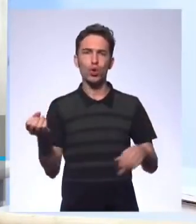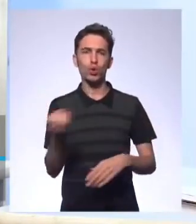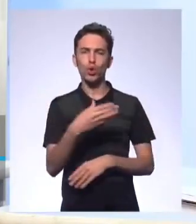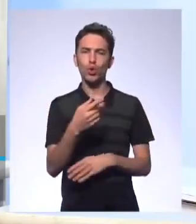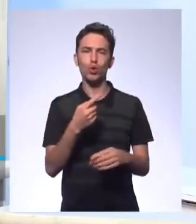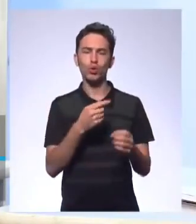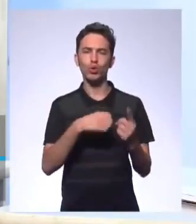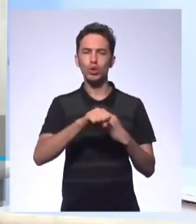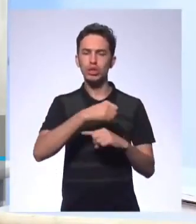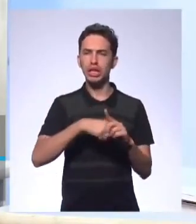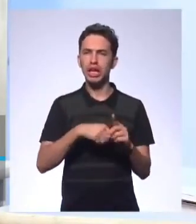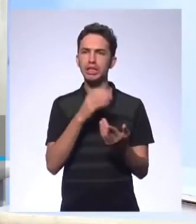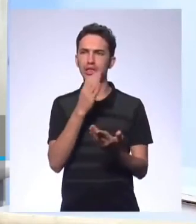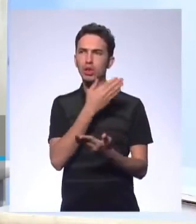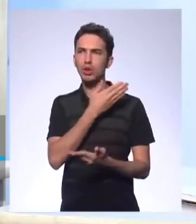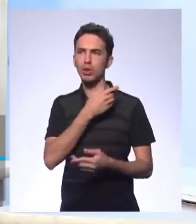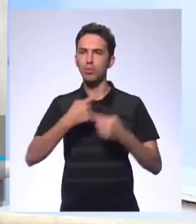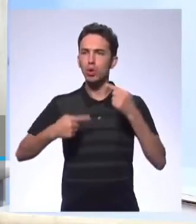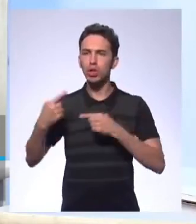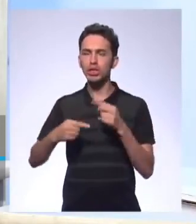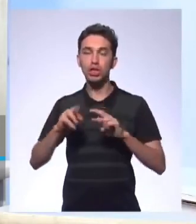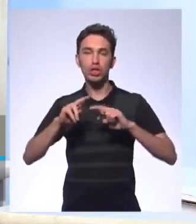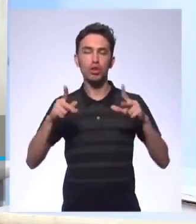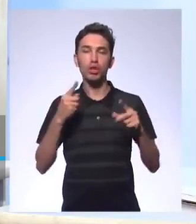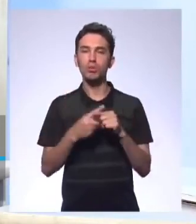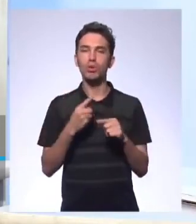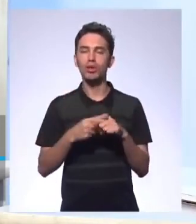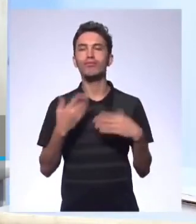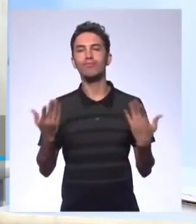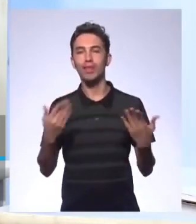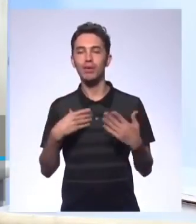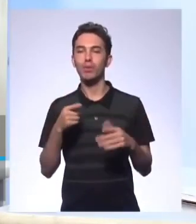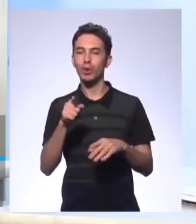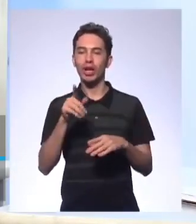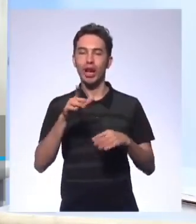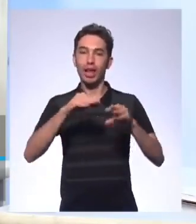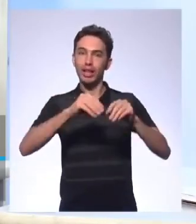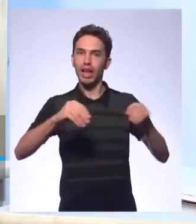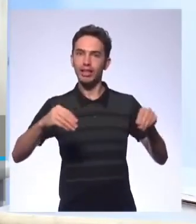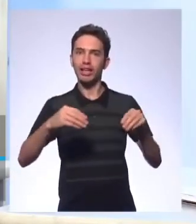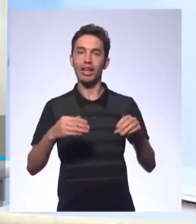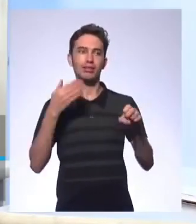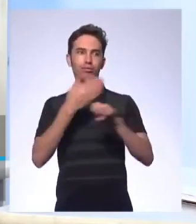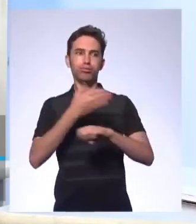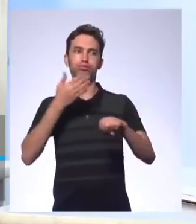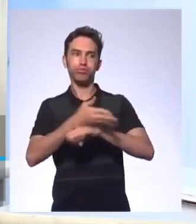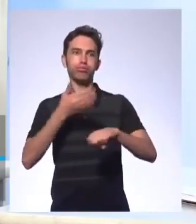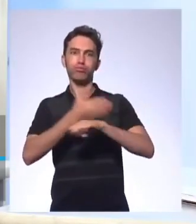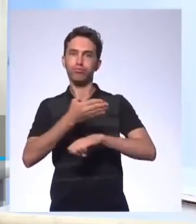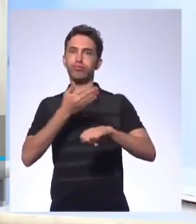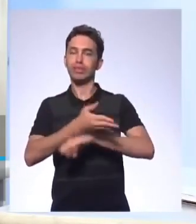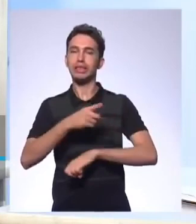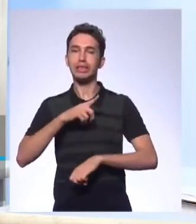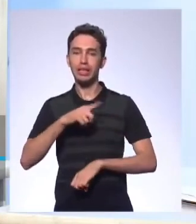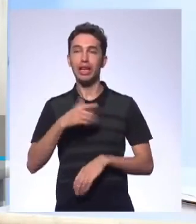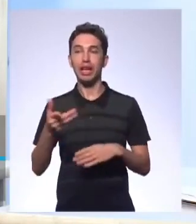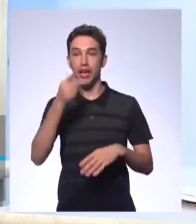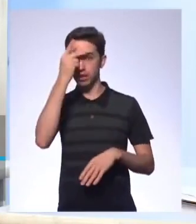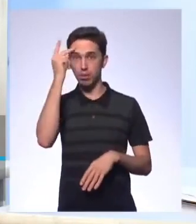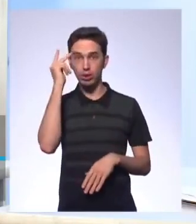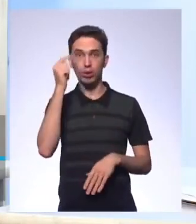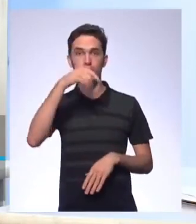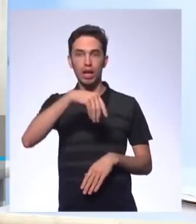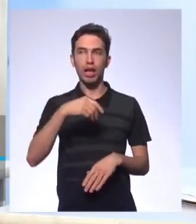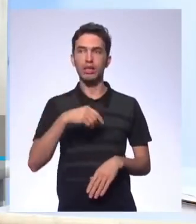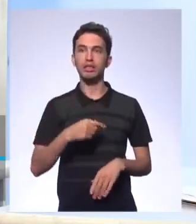todo fragmentado, cada um o seu pedacinho. Então, esses nobres precisam guardar as suas terras, eles precisam se proteger. Aí um